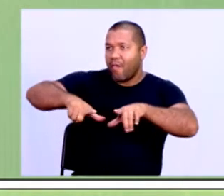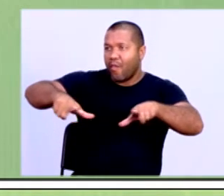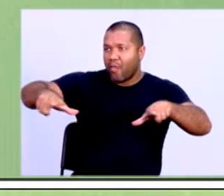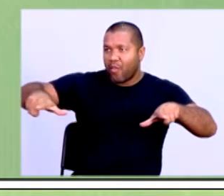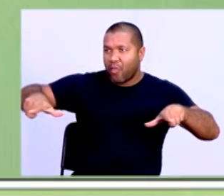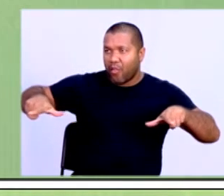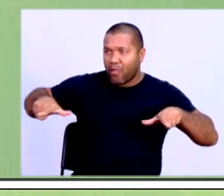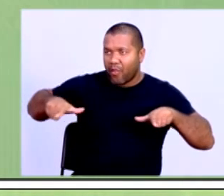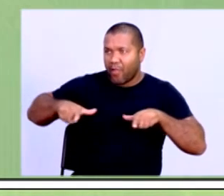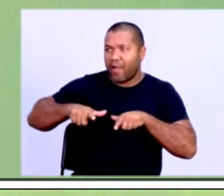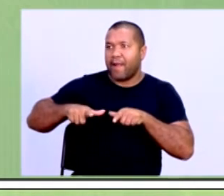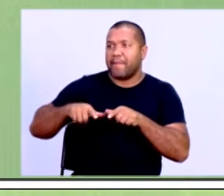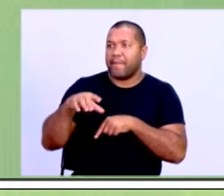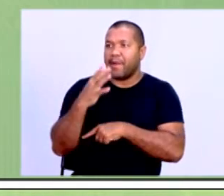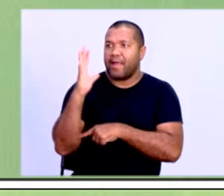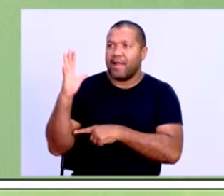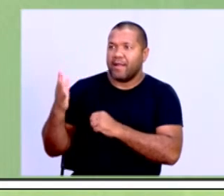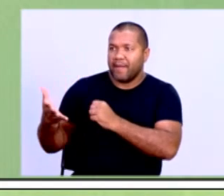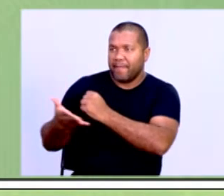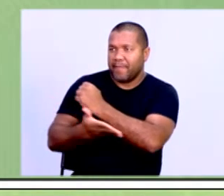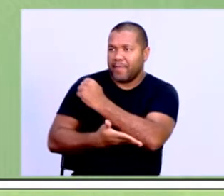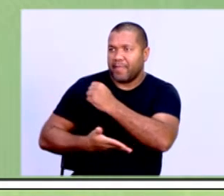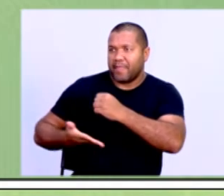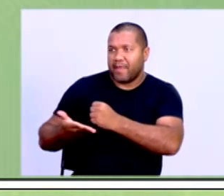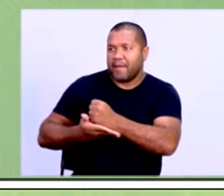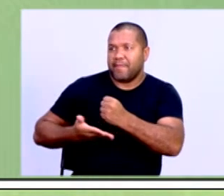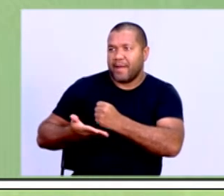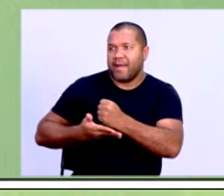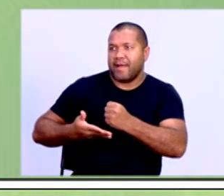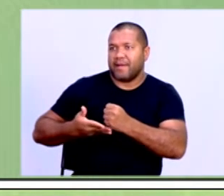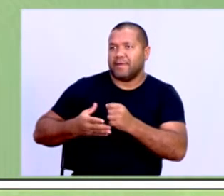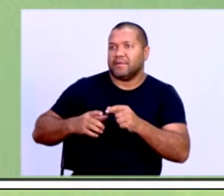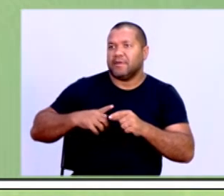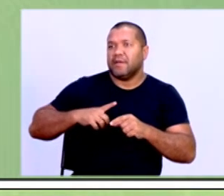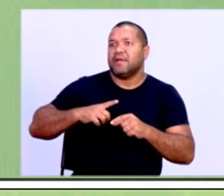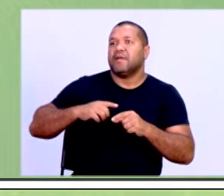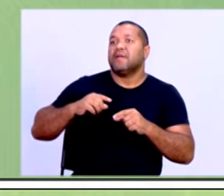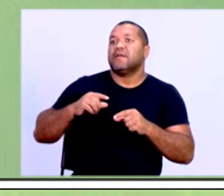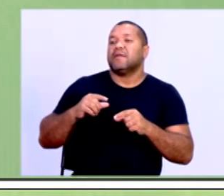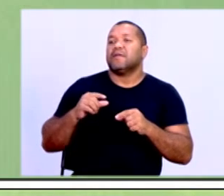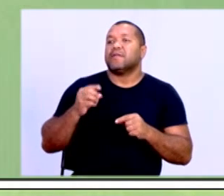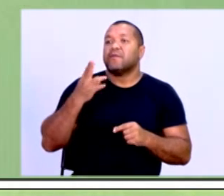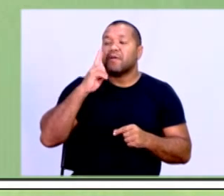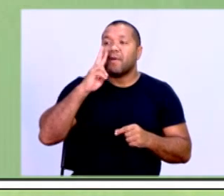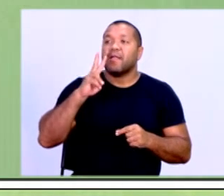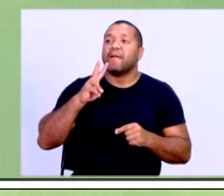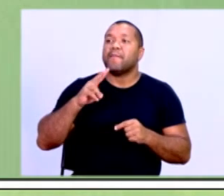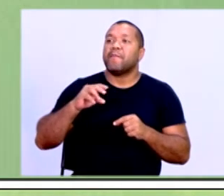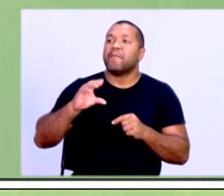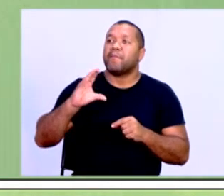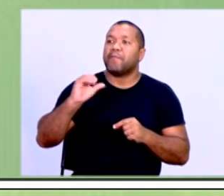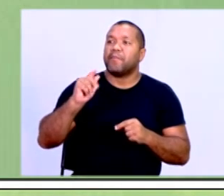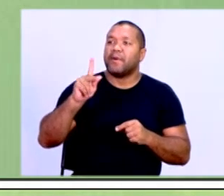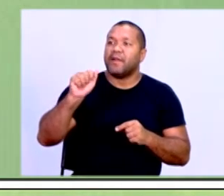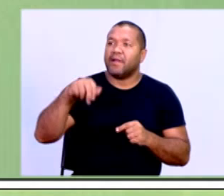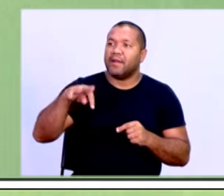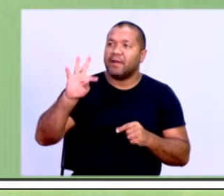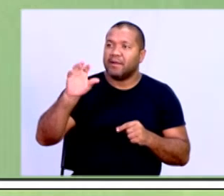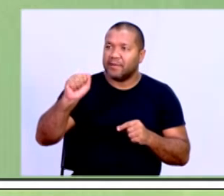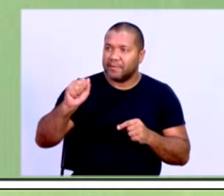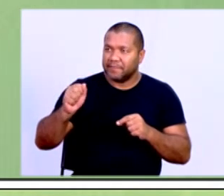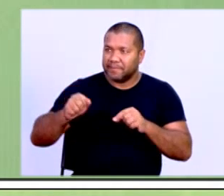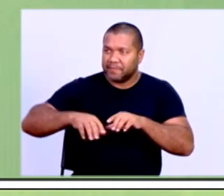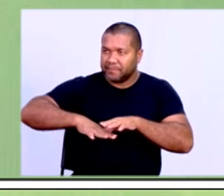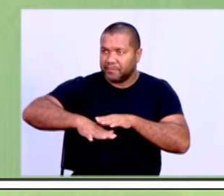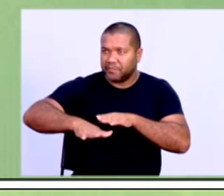dessa casa. Então, eu tenho a classe, dentro dessa classe eu tenho uma planta baixa. Como ele é um documento, é